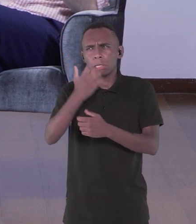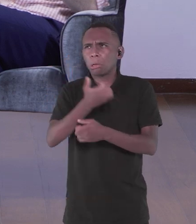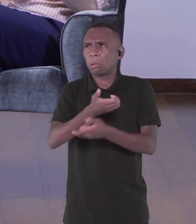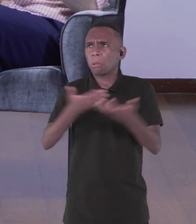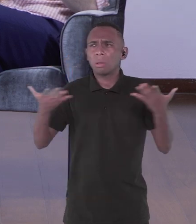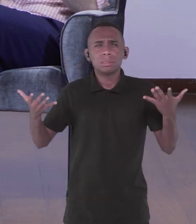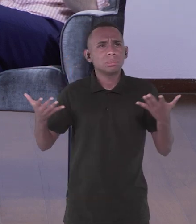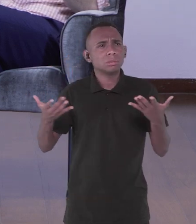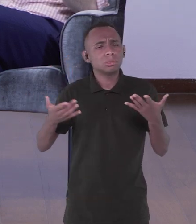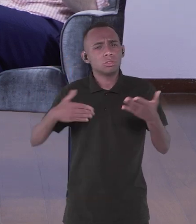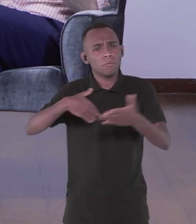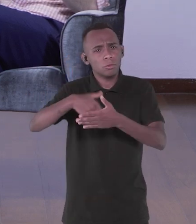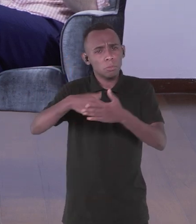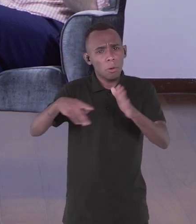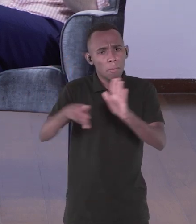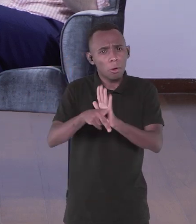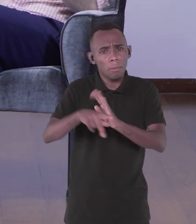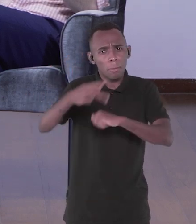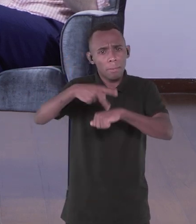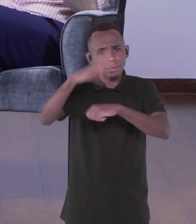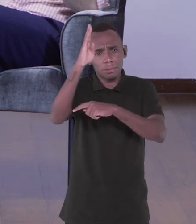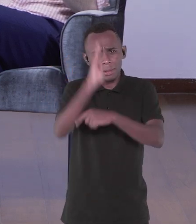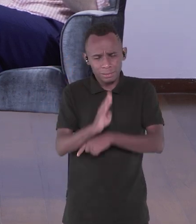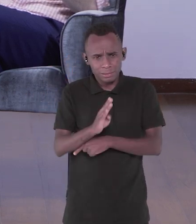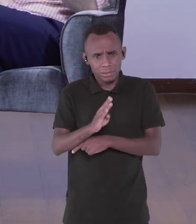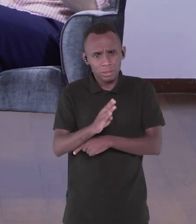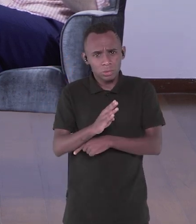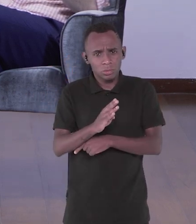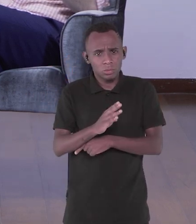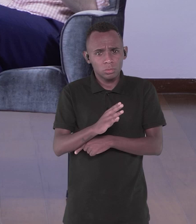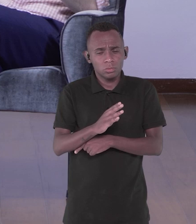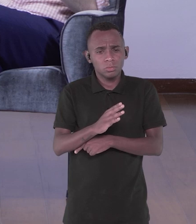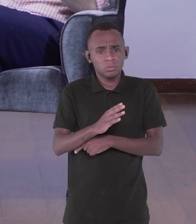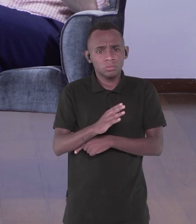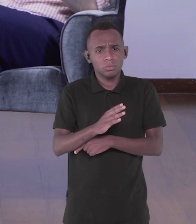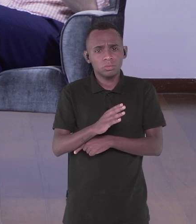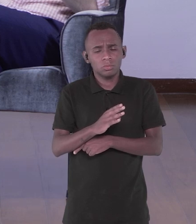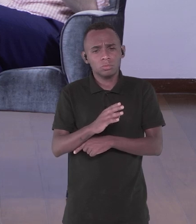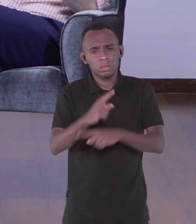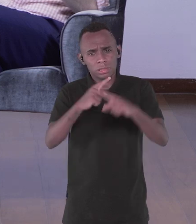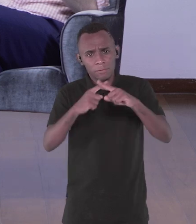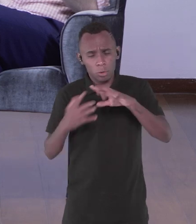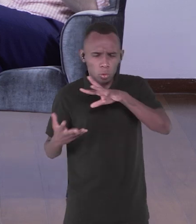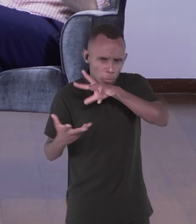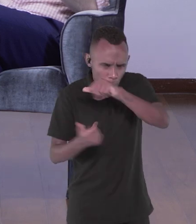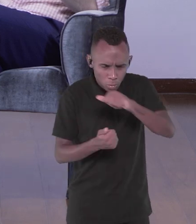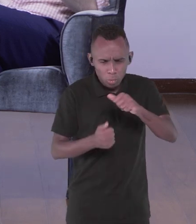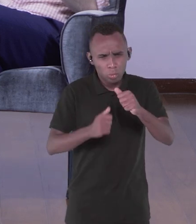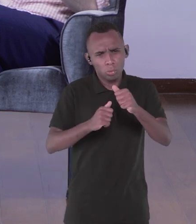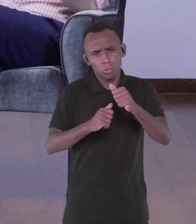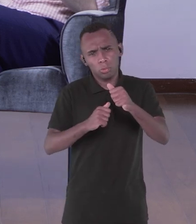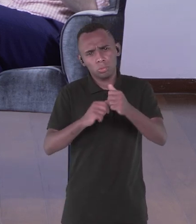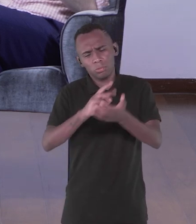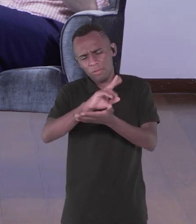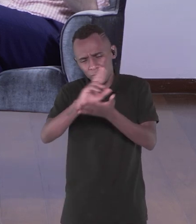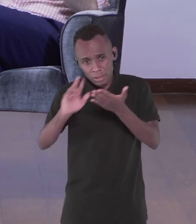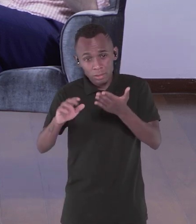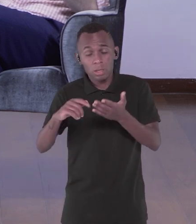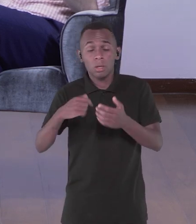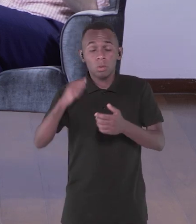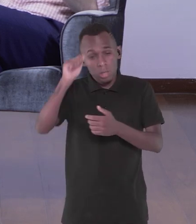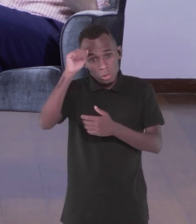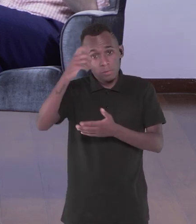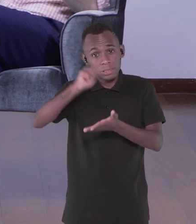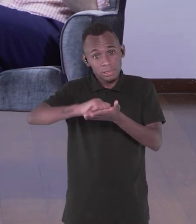seleção brasileira, amistoso, Copas do Mundo, etc. E resolvi escrever esse